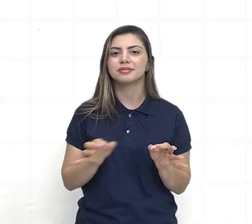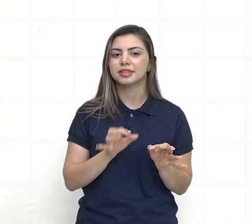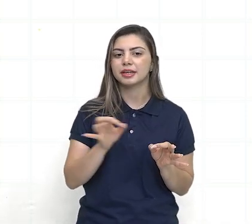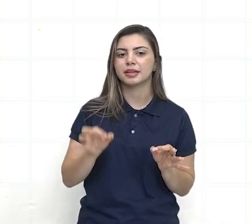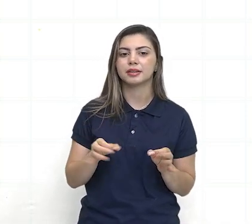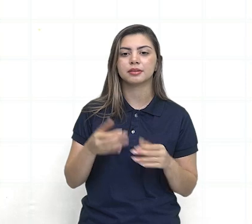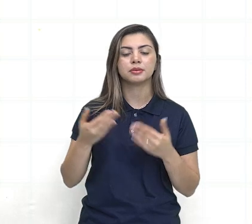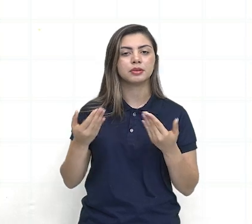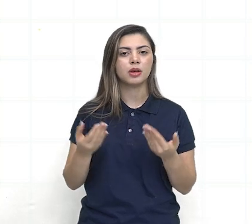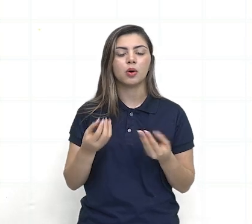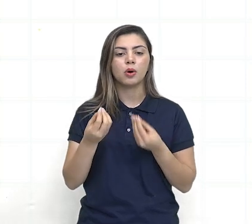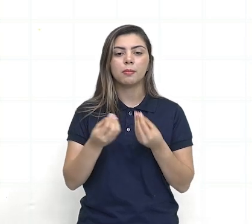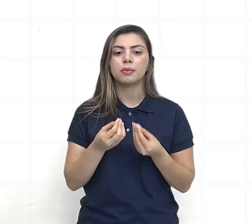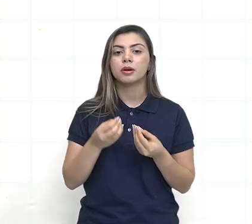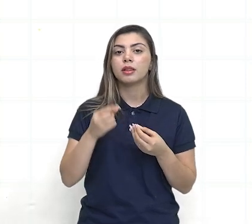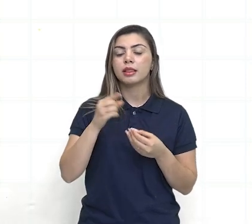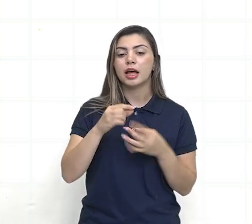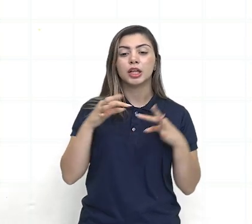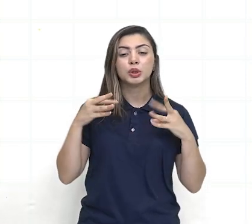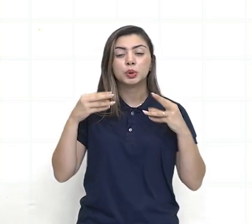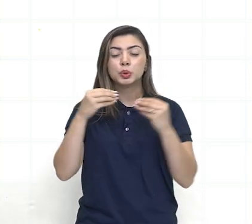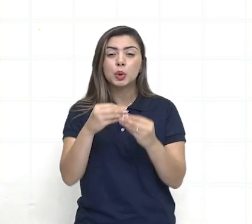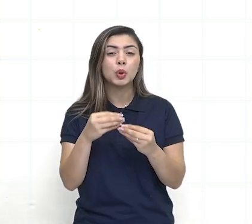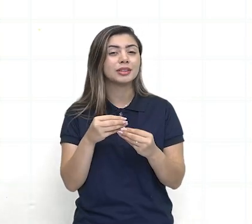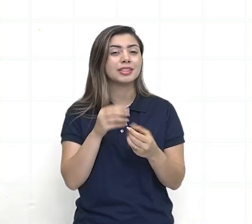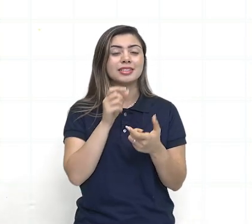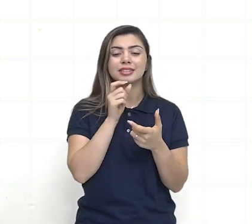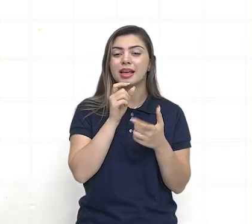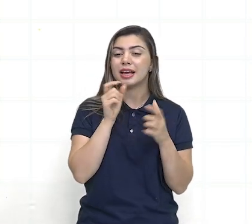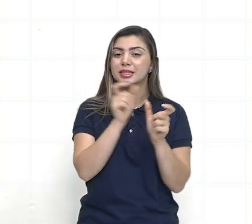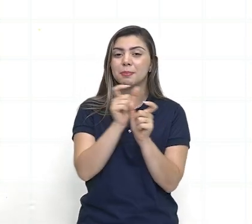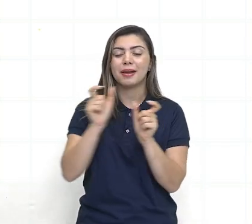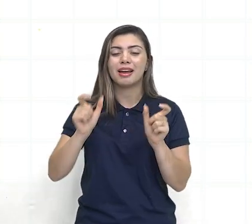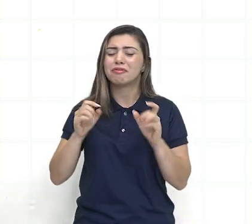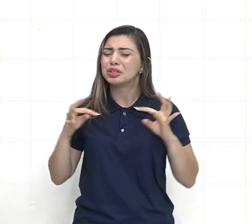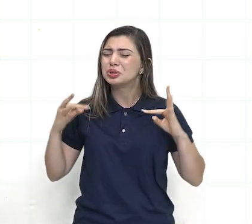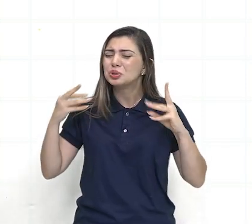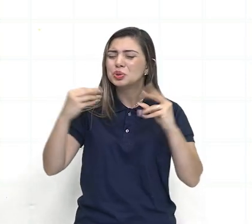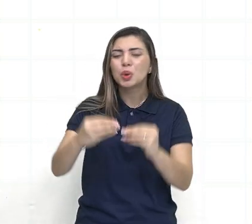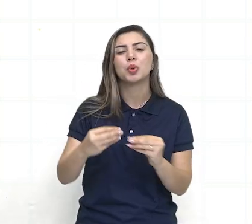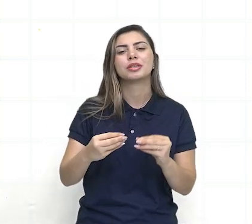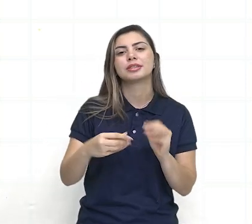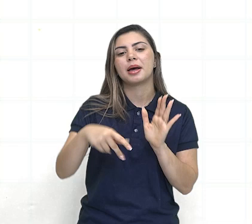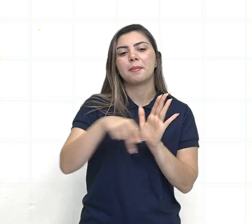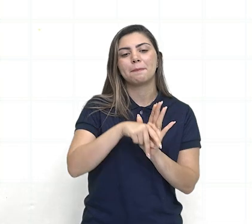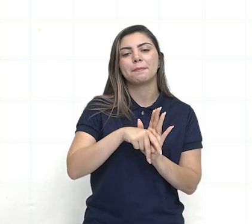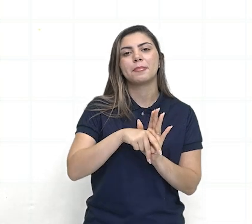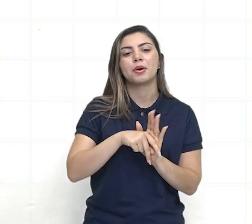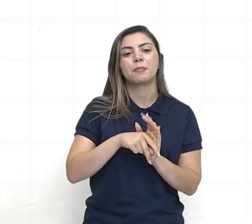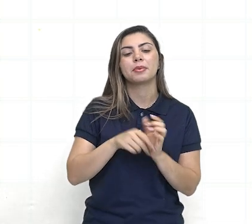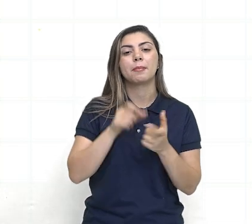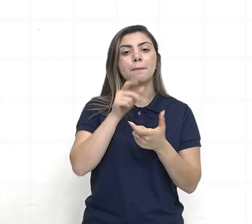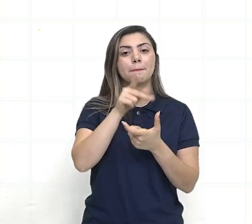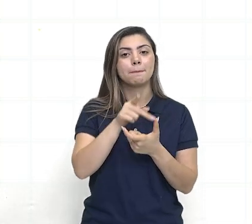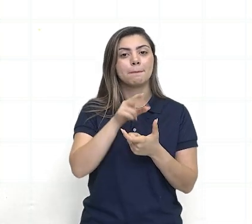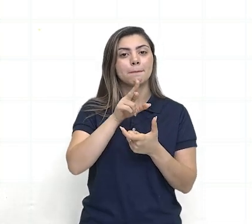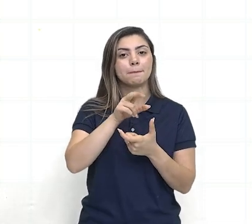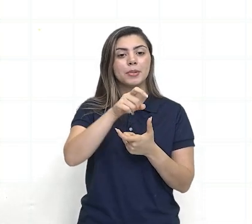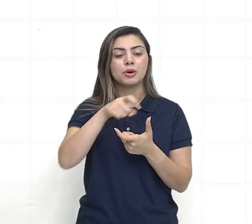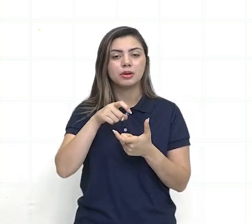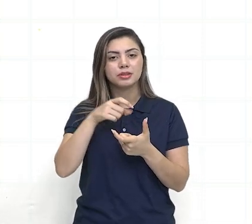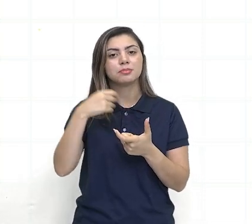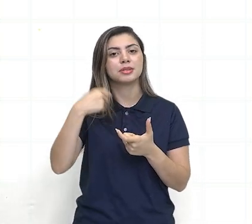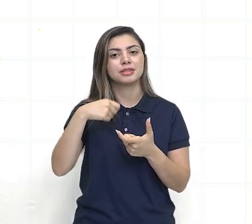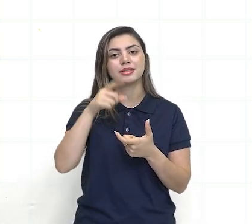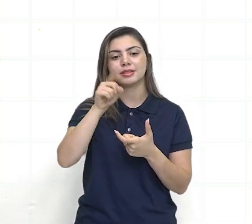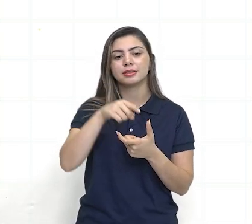todas. Acentuam-se graficamente todas. Essa é ótima. Todas as proparoxítonas na língua portuguesa são